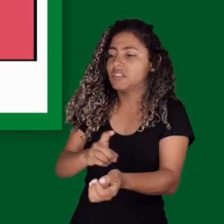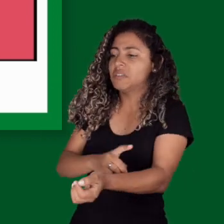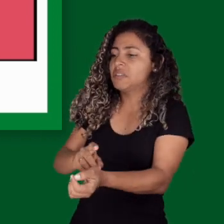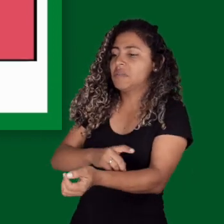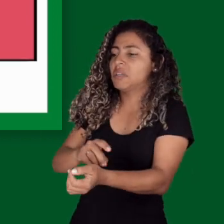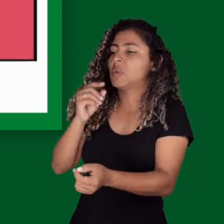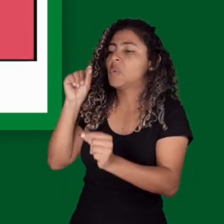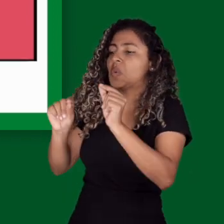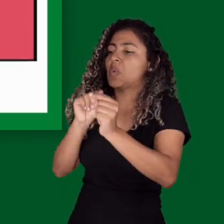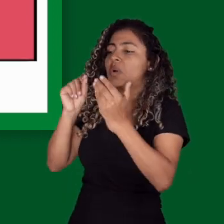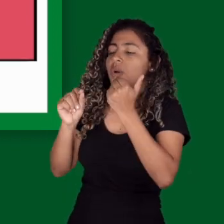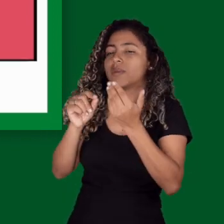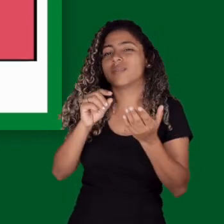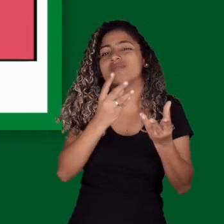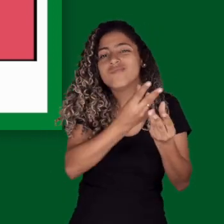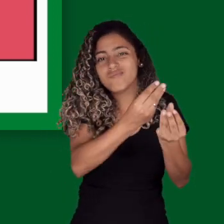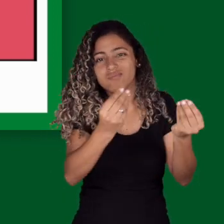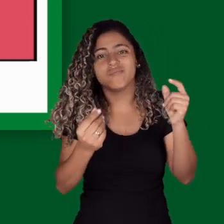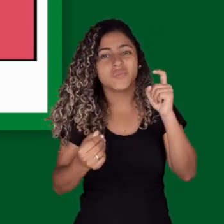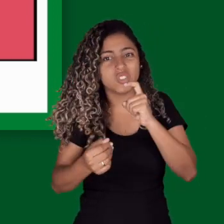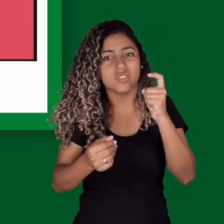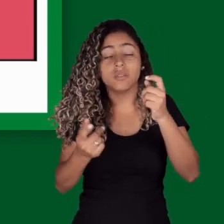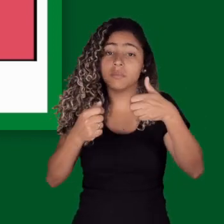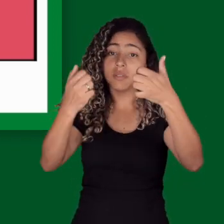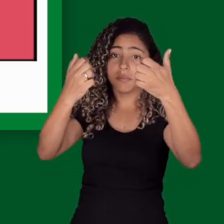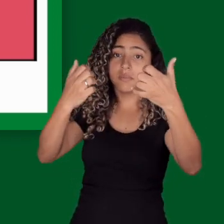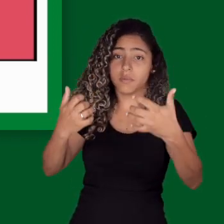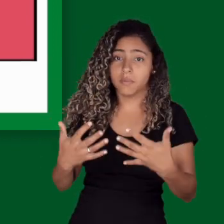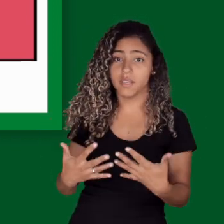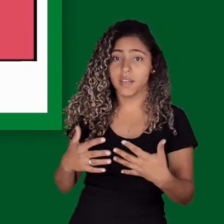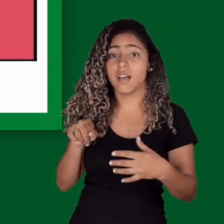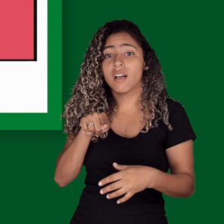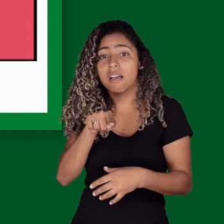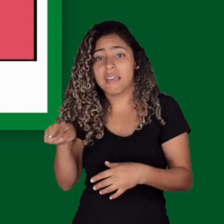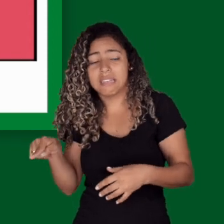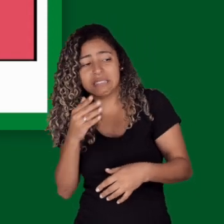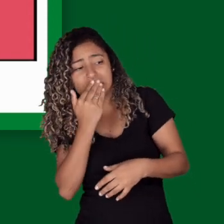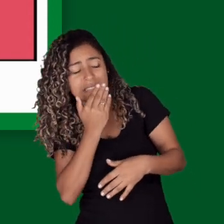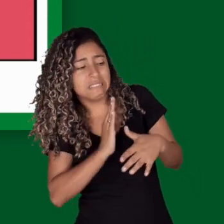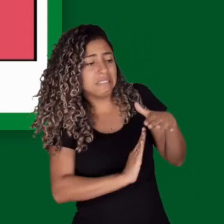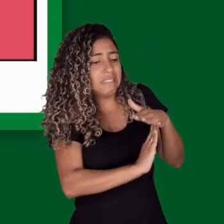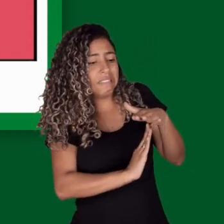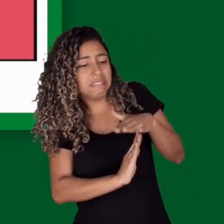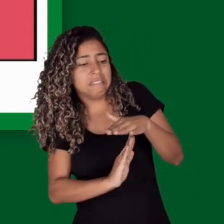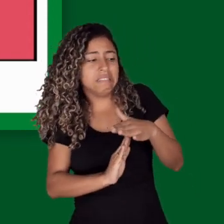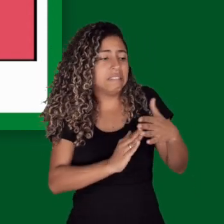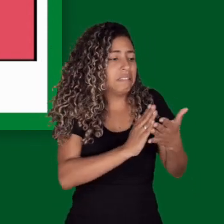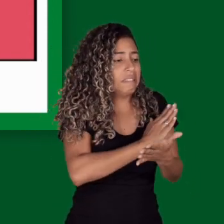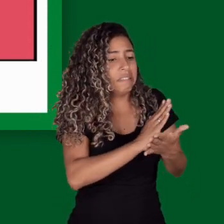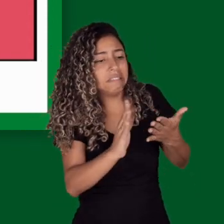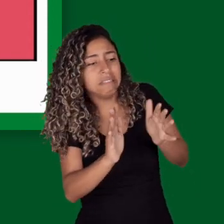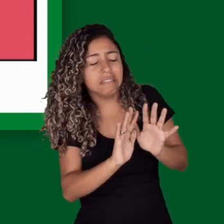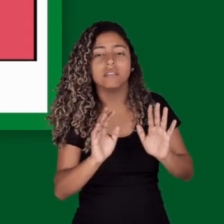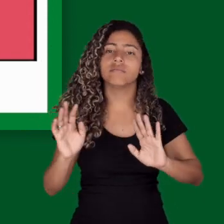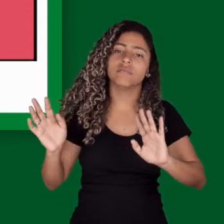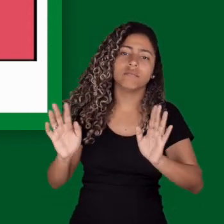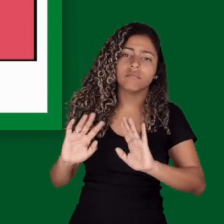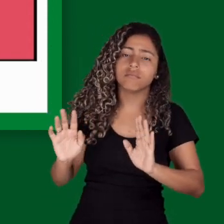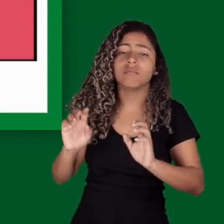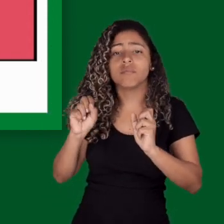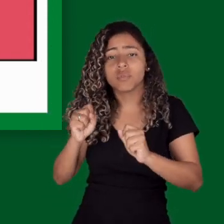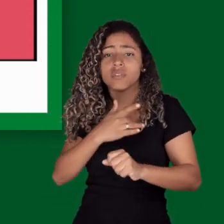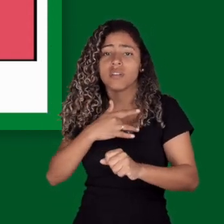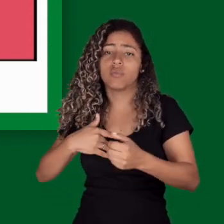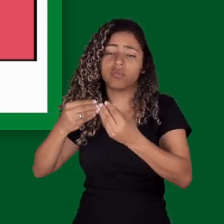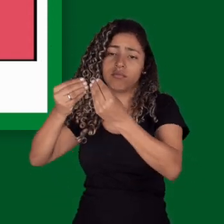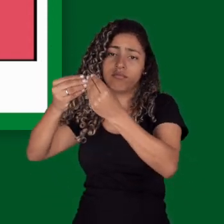gente desmistificar essas informações para não deixar que a alimentação dessas crianças seja restritiva, o que pode comprometer